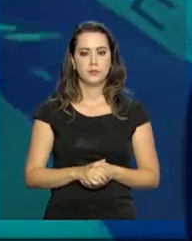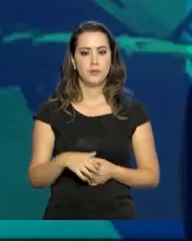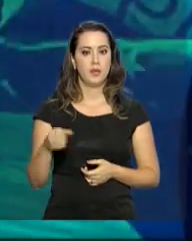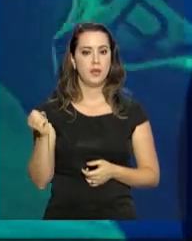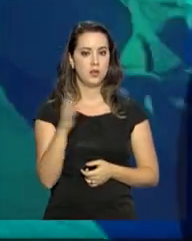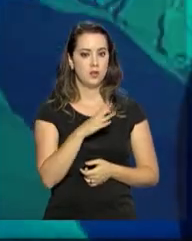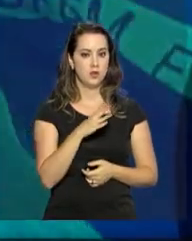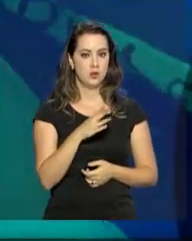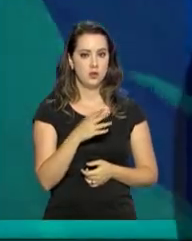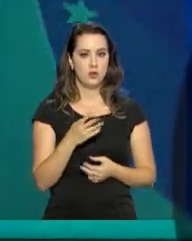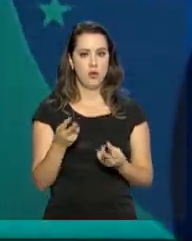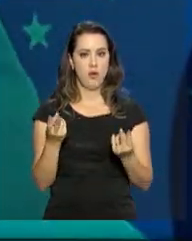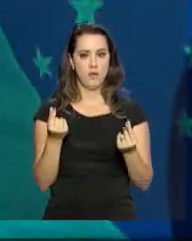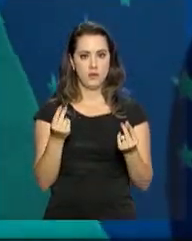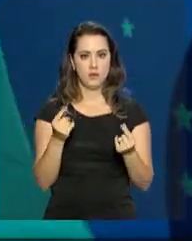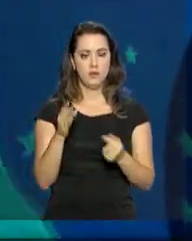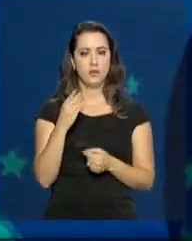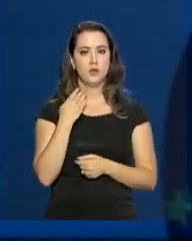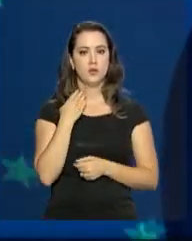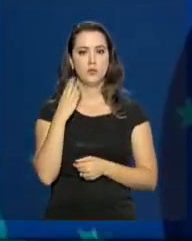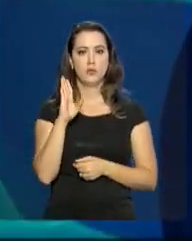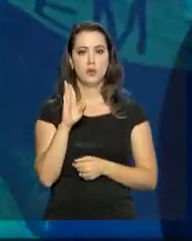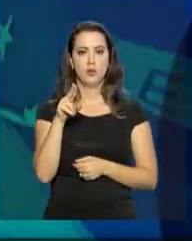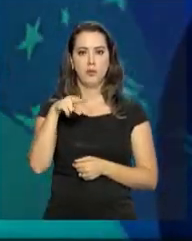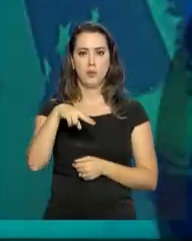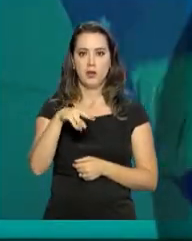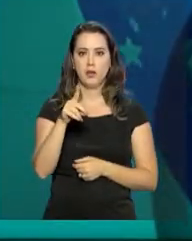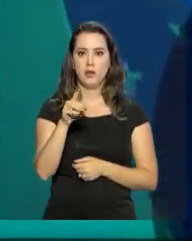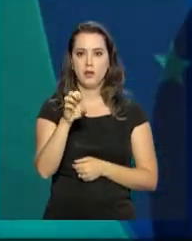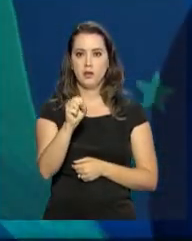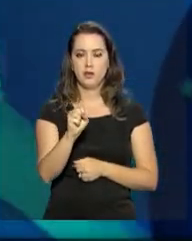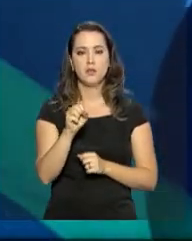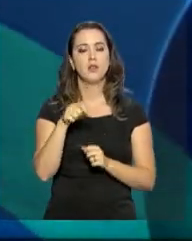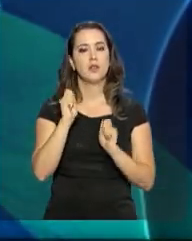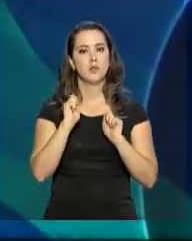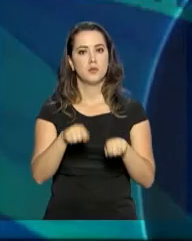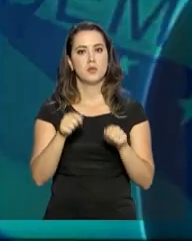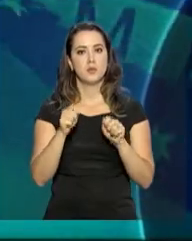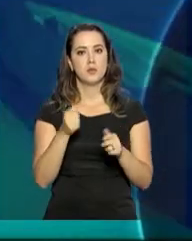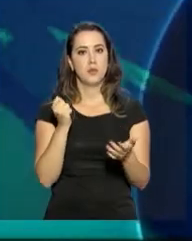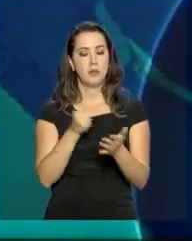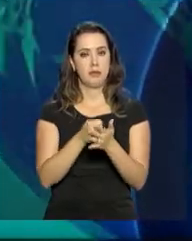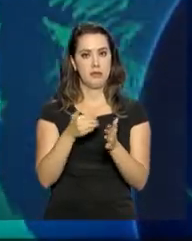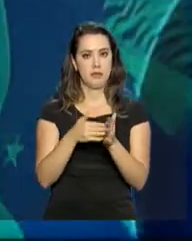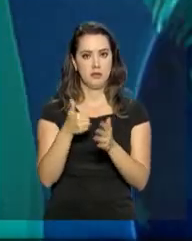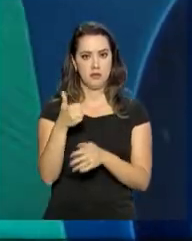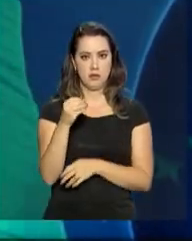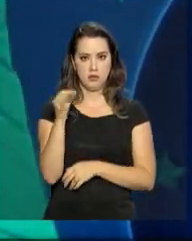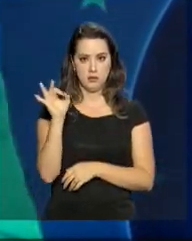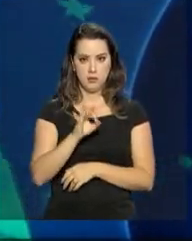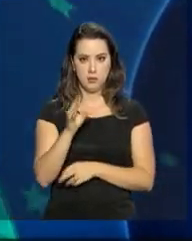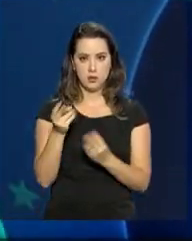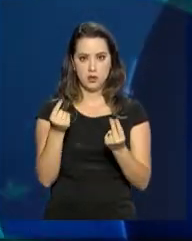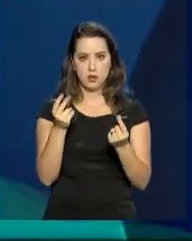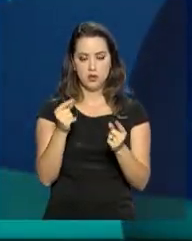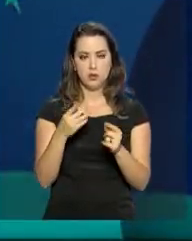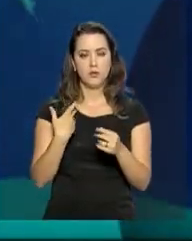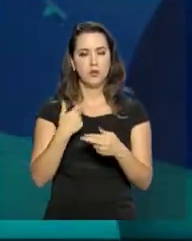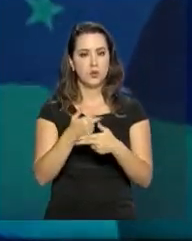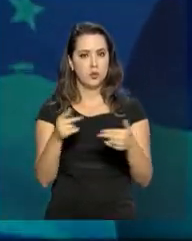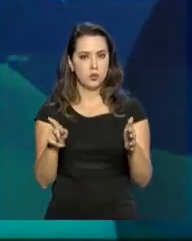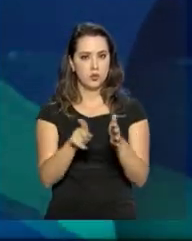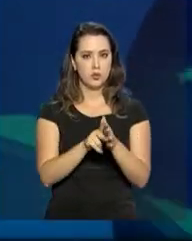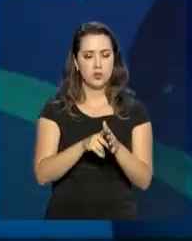novas linhas de crédito do bnds e vão permitir financiar até 100% do valor de equipamentos para geração de energia